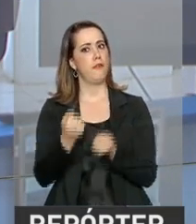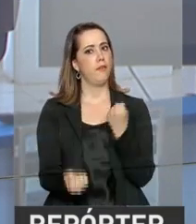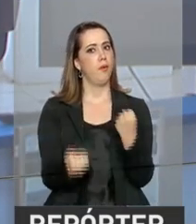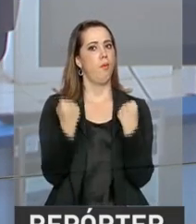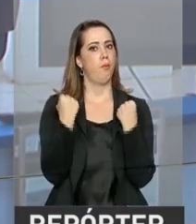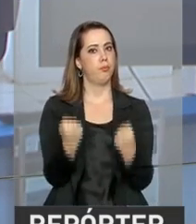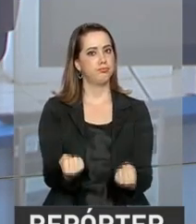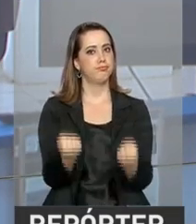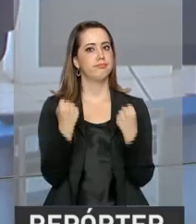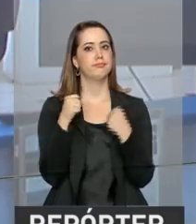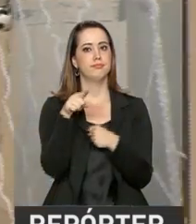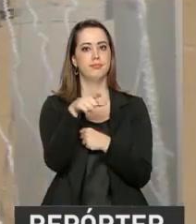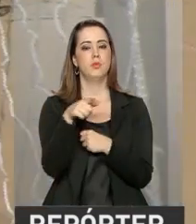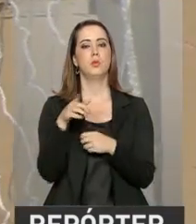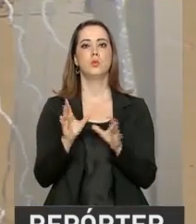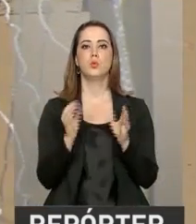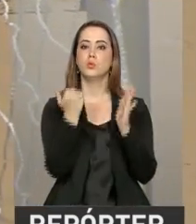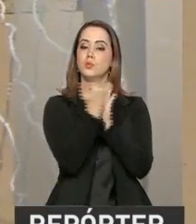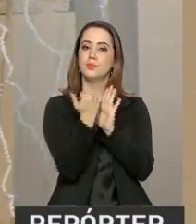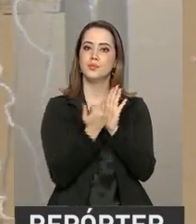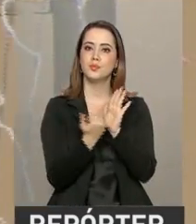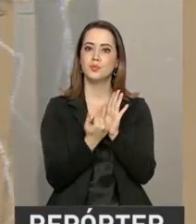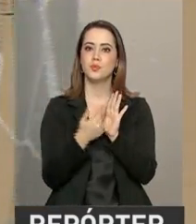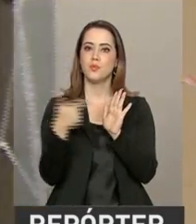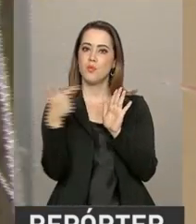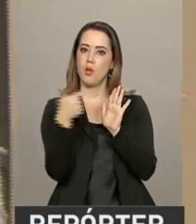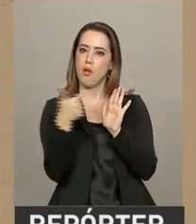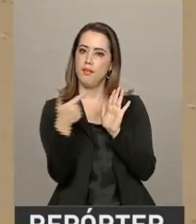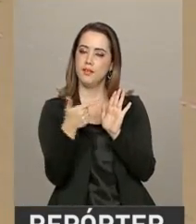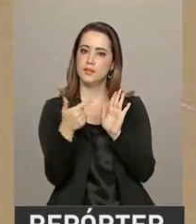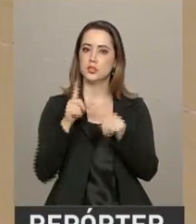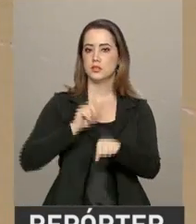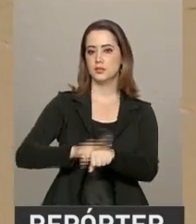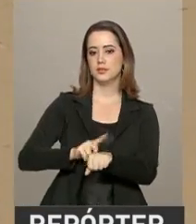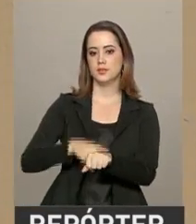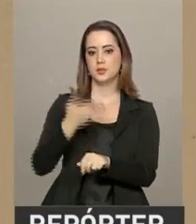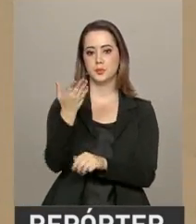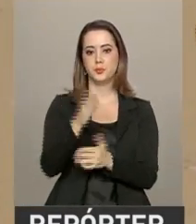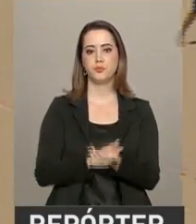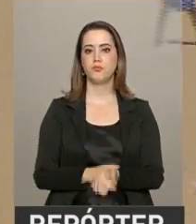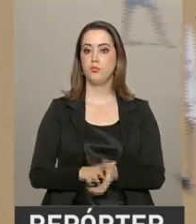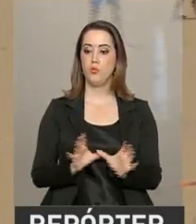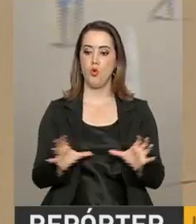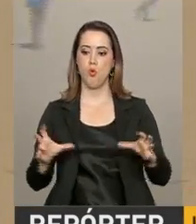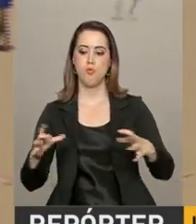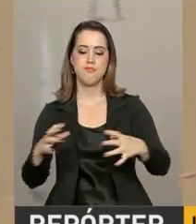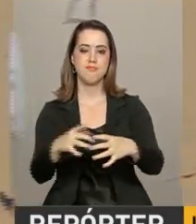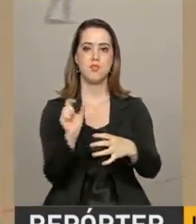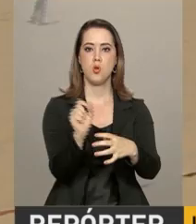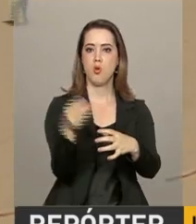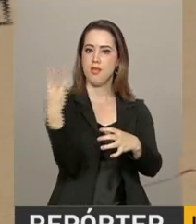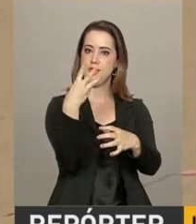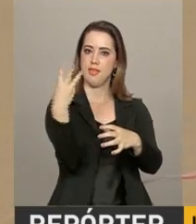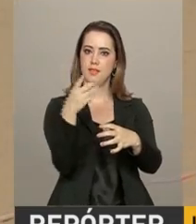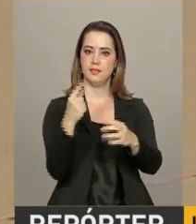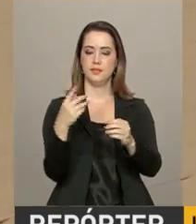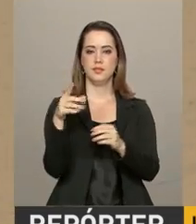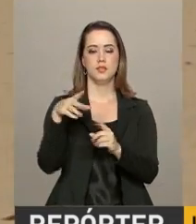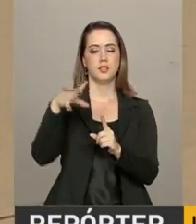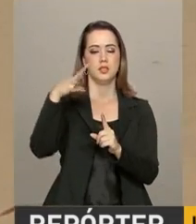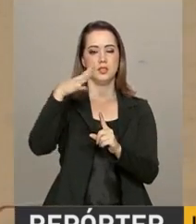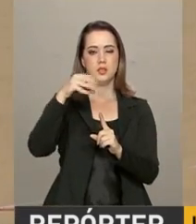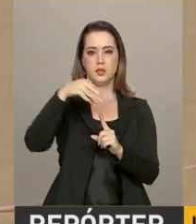segundo tempo para reunir a garotada do local não podia ser melhor posto 3 da praia de copacabana